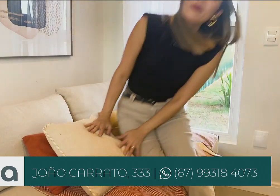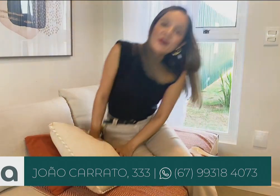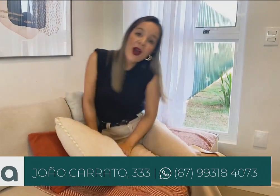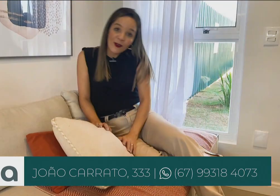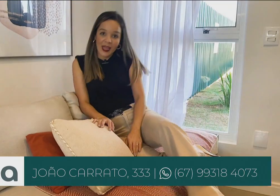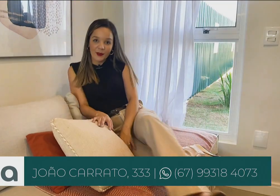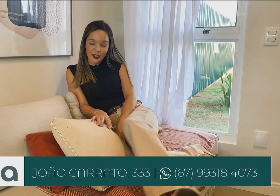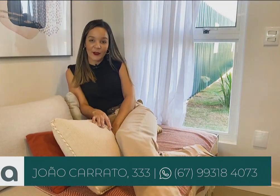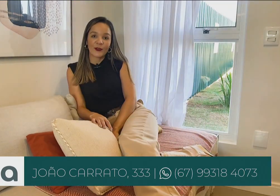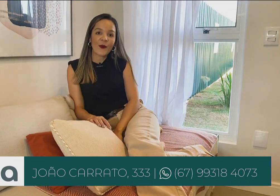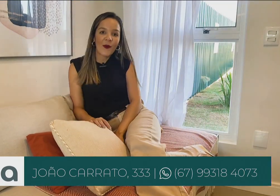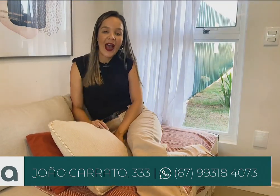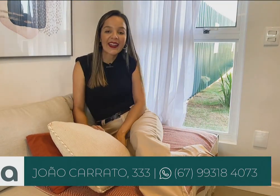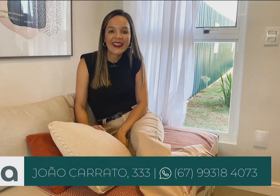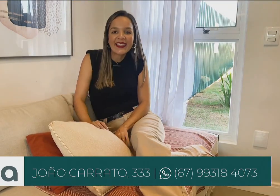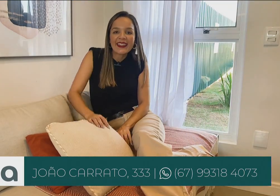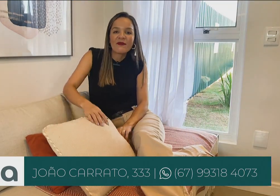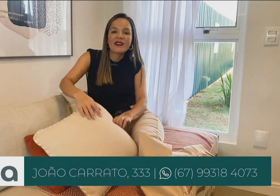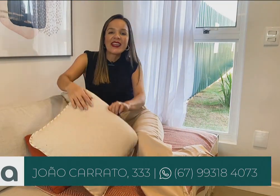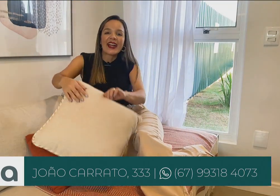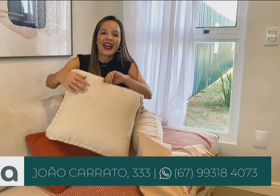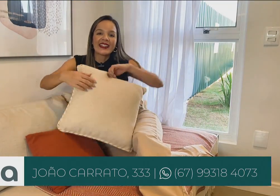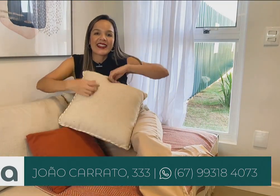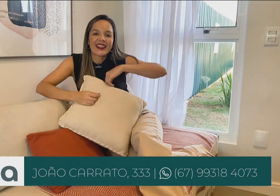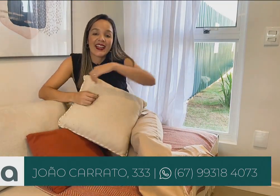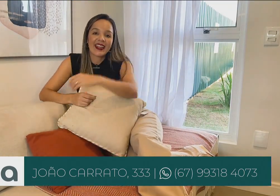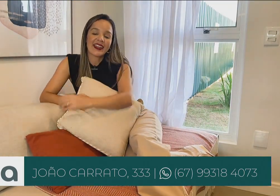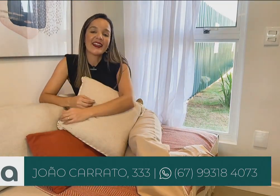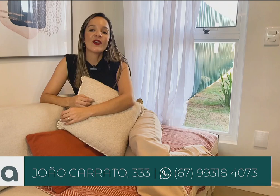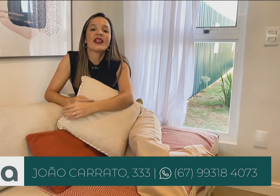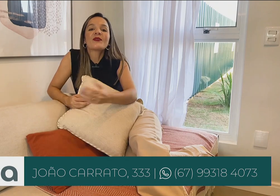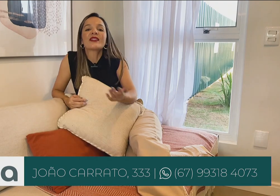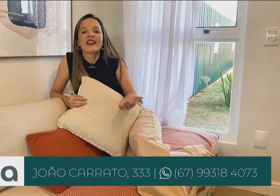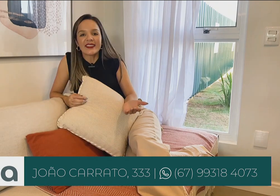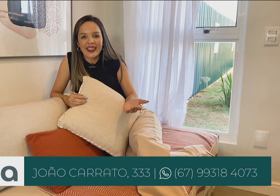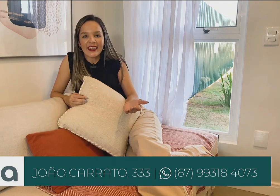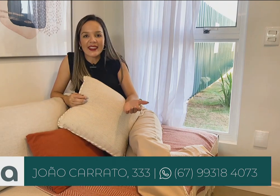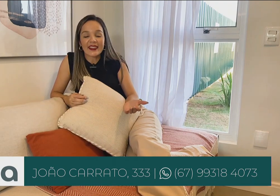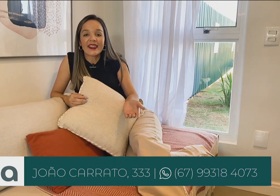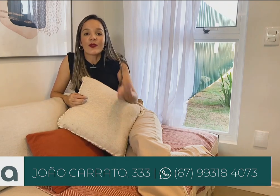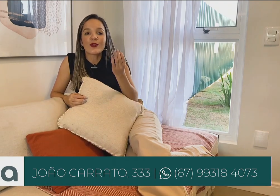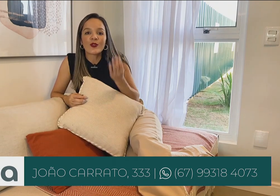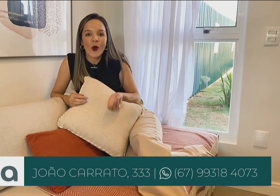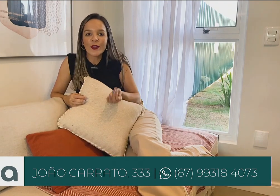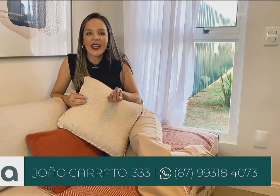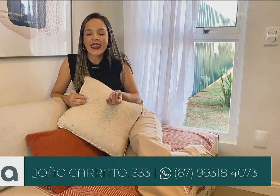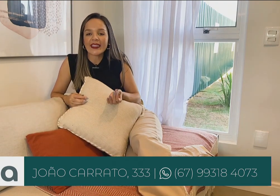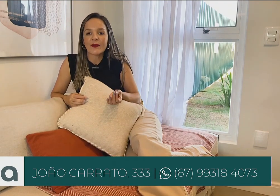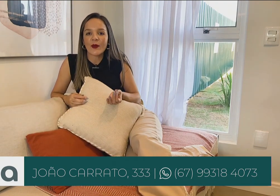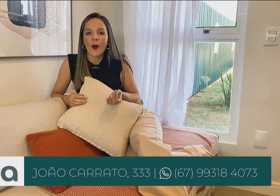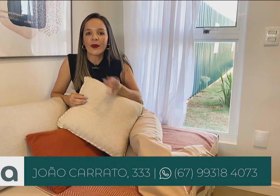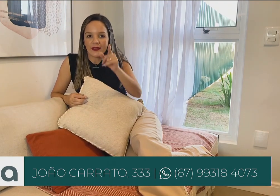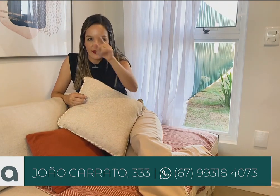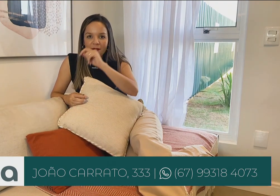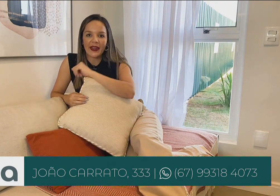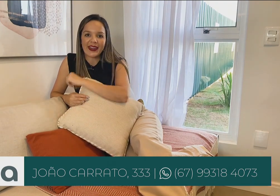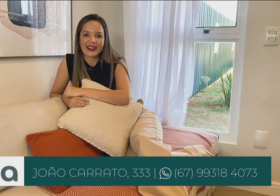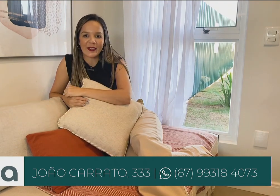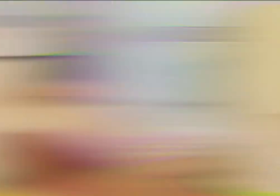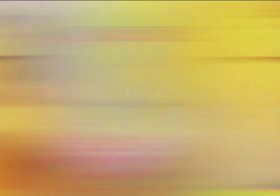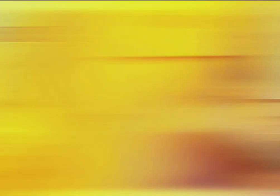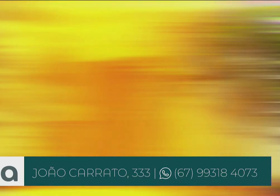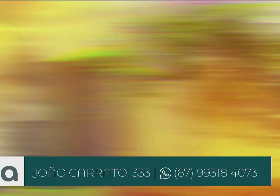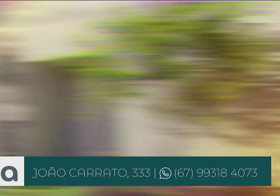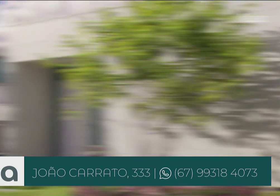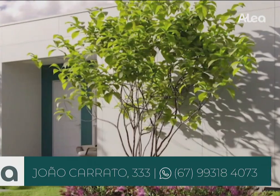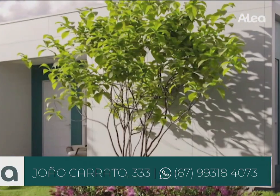3919-1100. Oi, pessoal, sabe onde é que eu tô? Aqui na minha Casa Leia. E eu tenho certeza que o sonho da casa própria também é